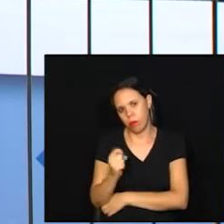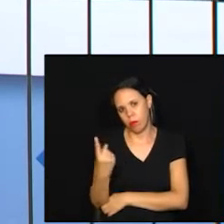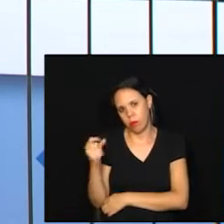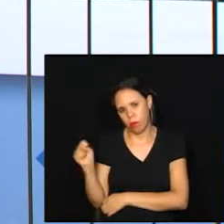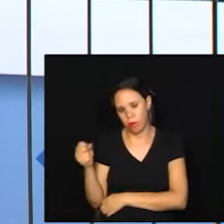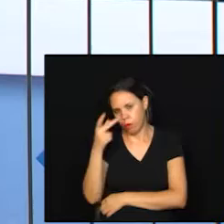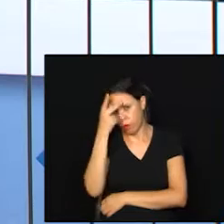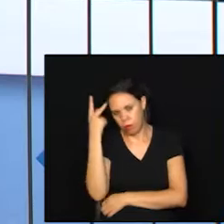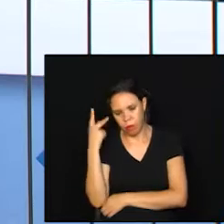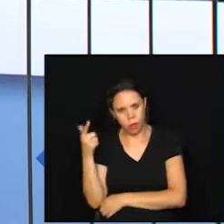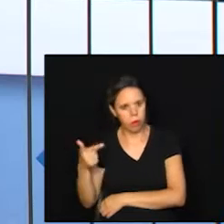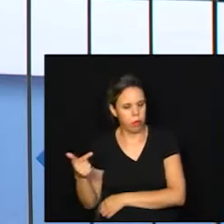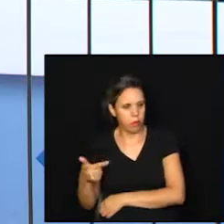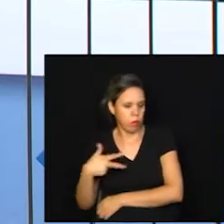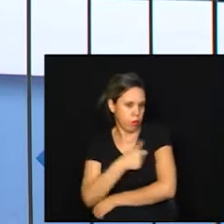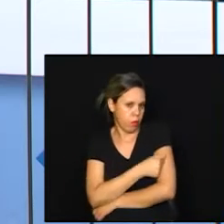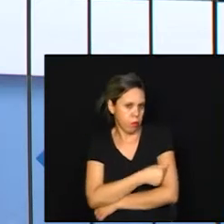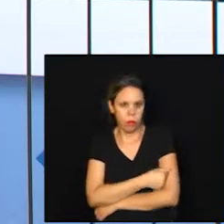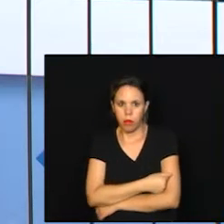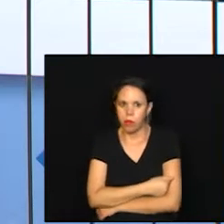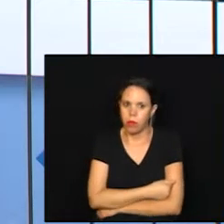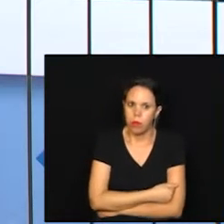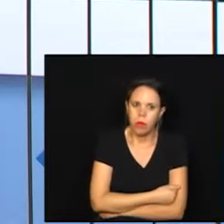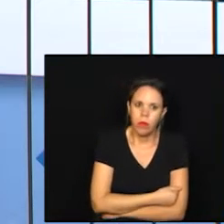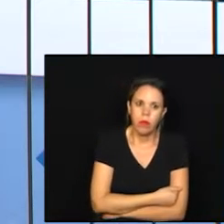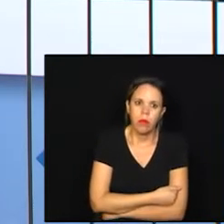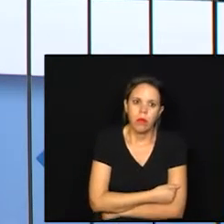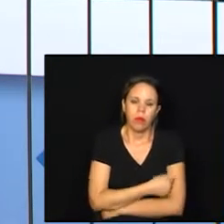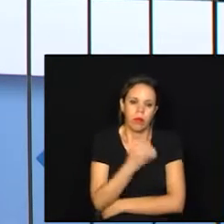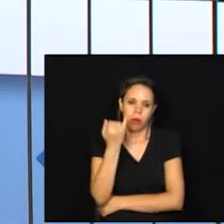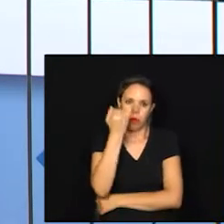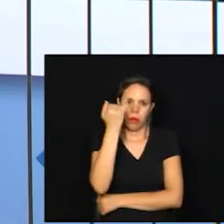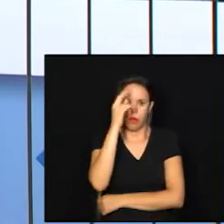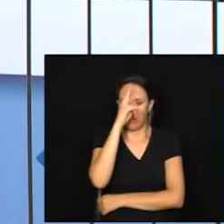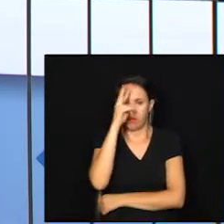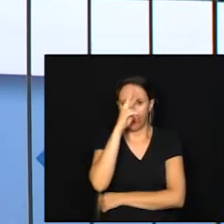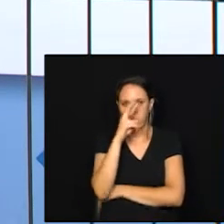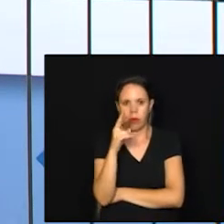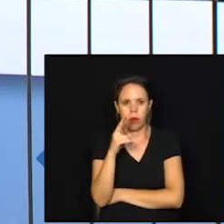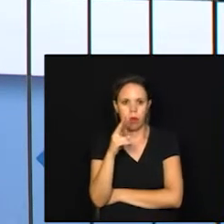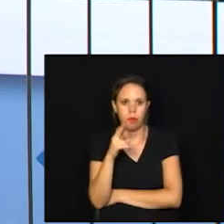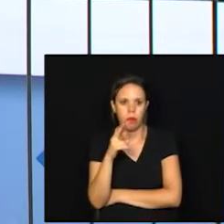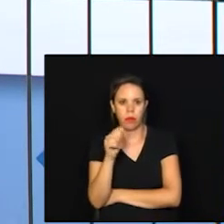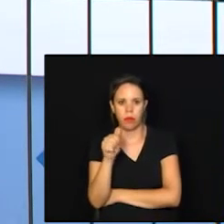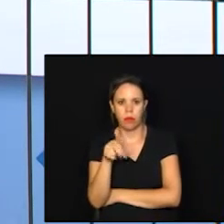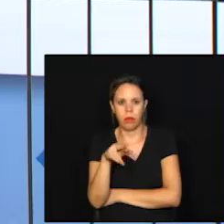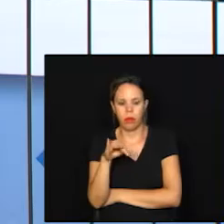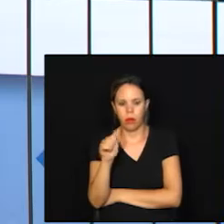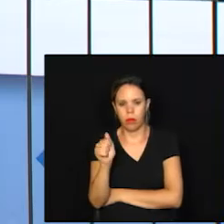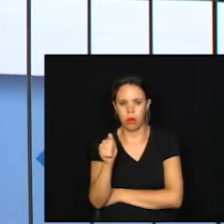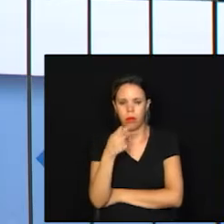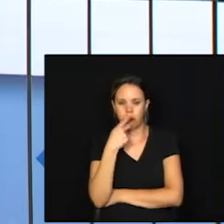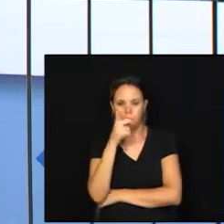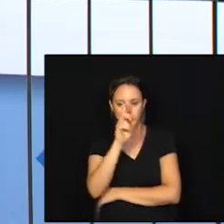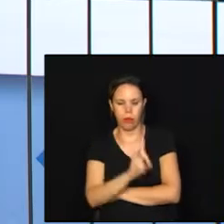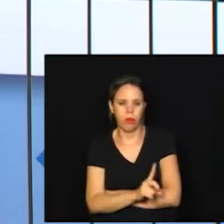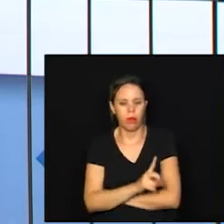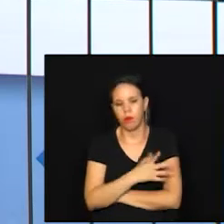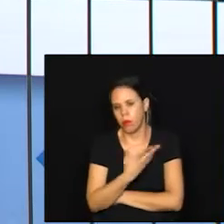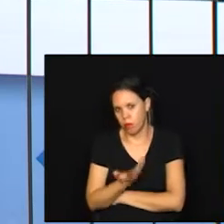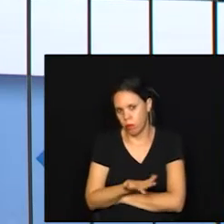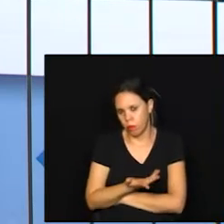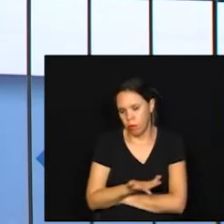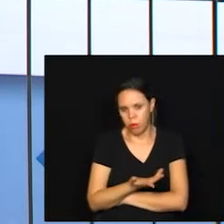16.818 pessoas com a segunda dose. Importante lembrar o que a Andréia, diretora do Devisa, falou,